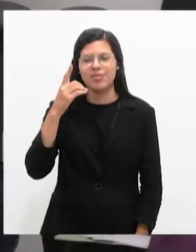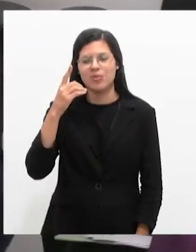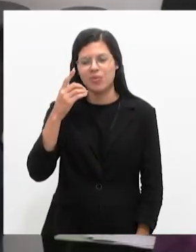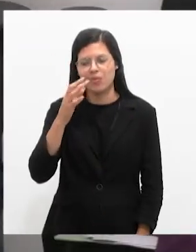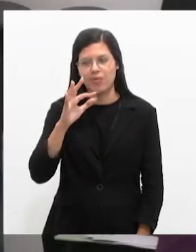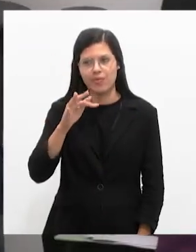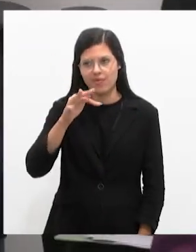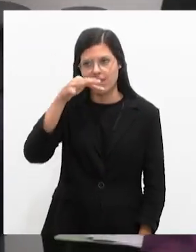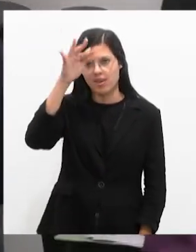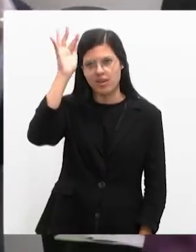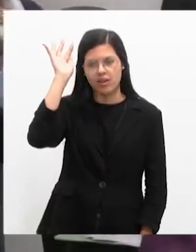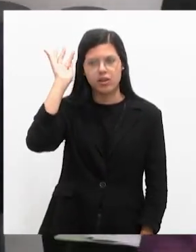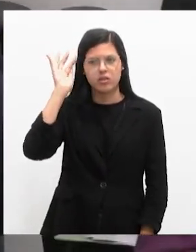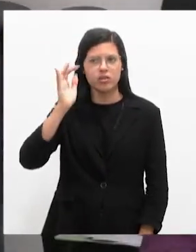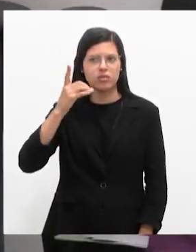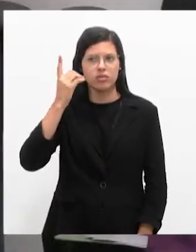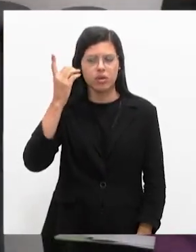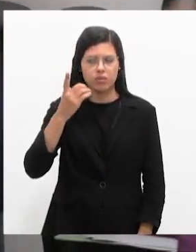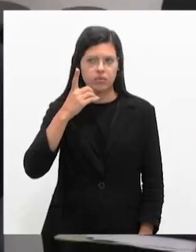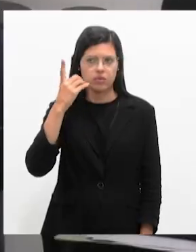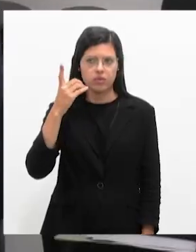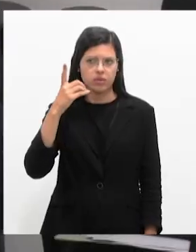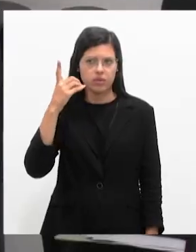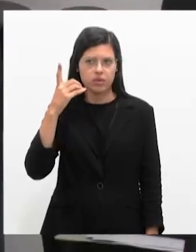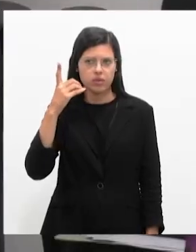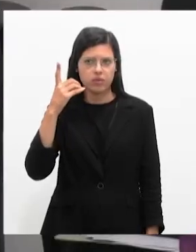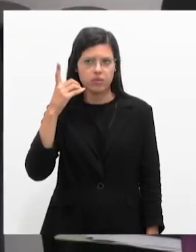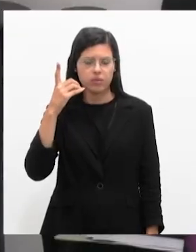Fred, ao deputado